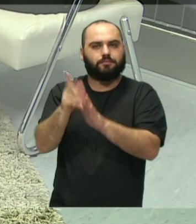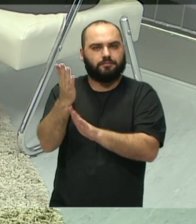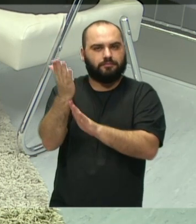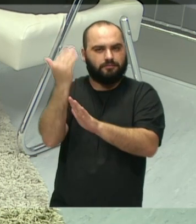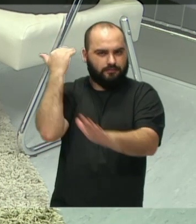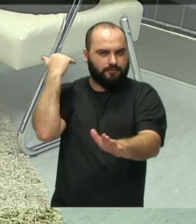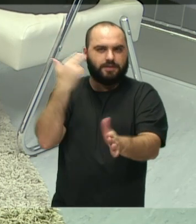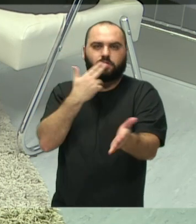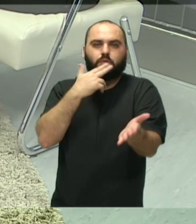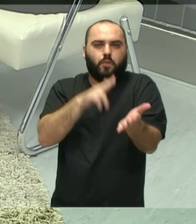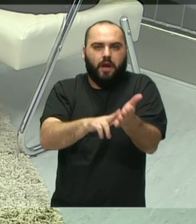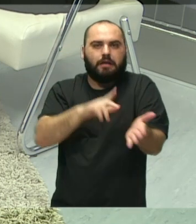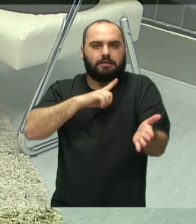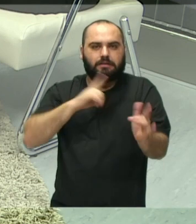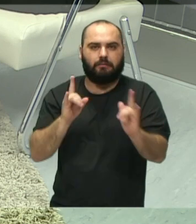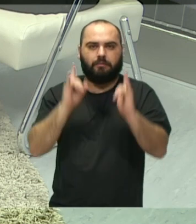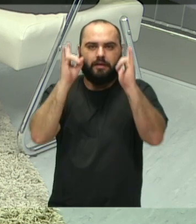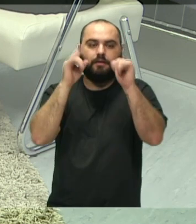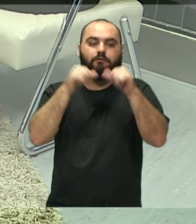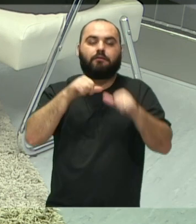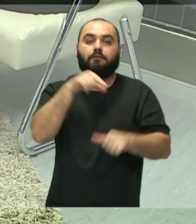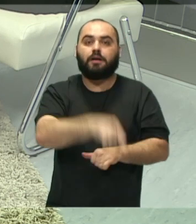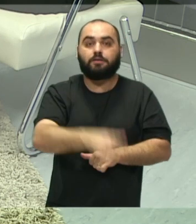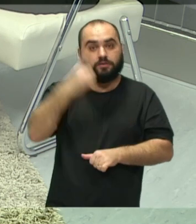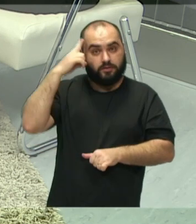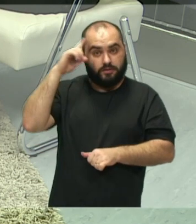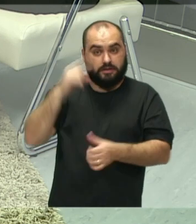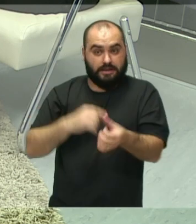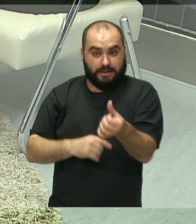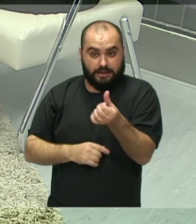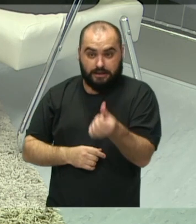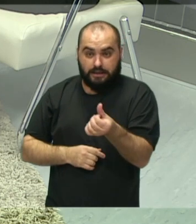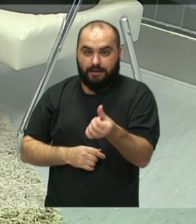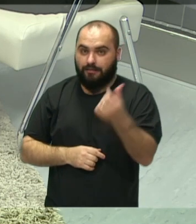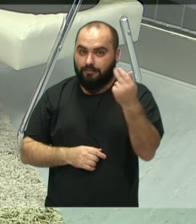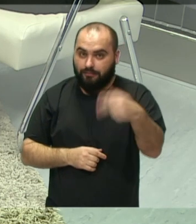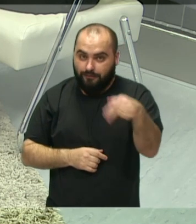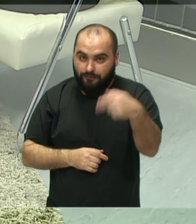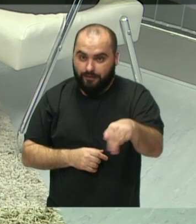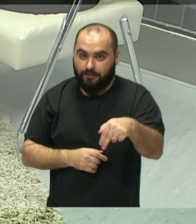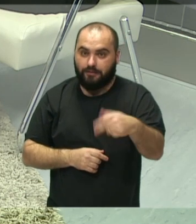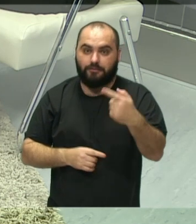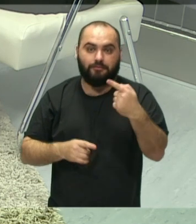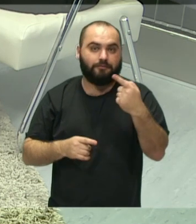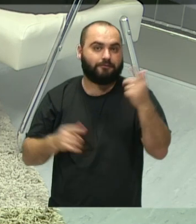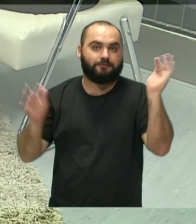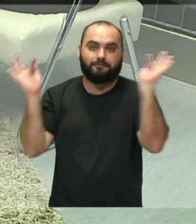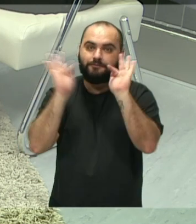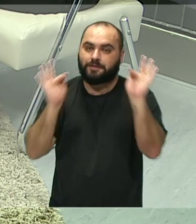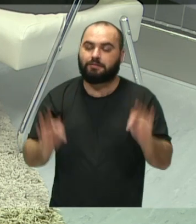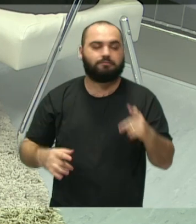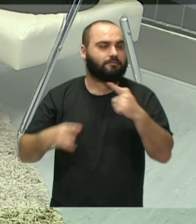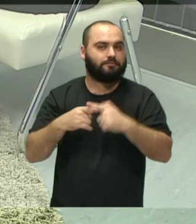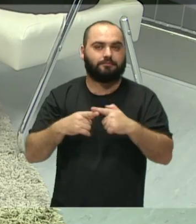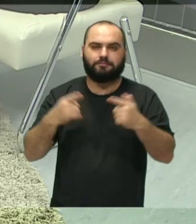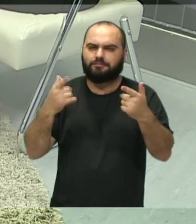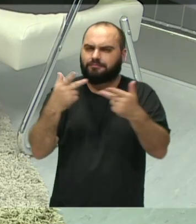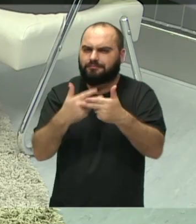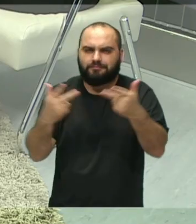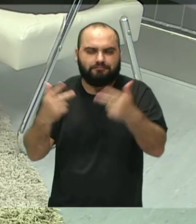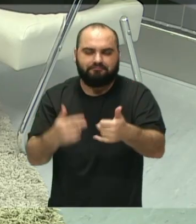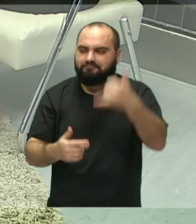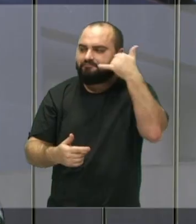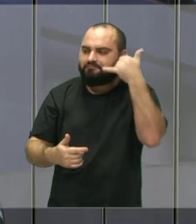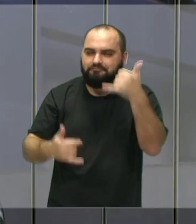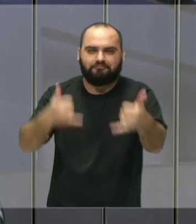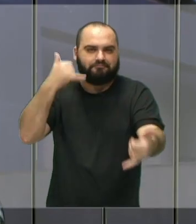acontecer no dia 6 de novembro. Eu fiquei mais do que feliz porque eu tinha recebido muitas ligações por causa dessa figueira,